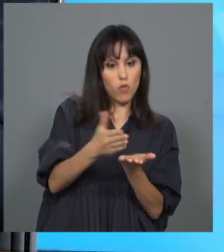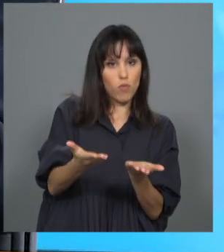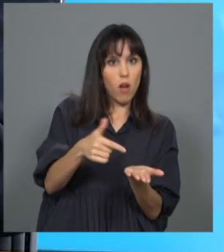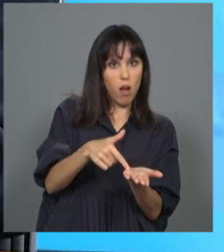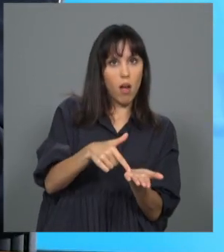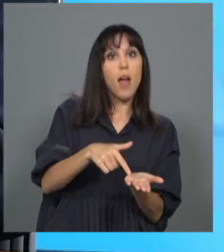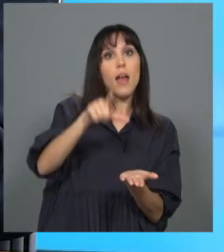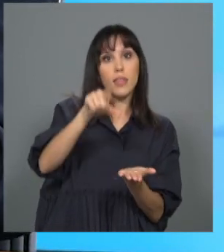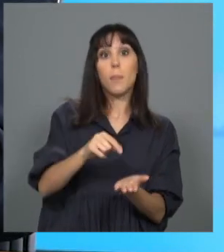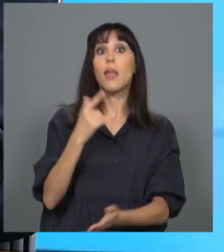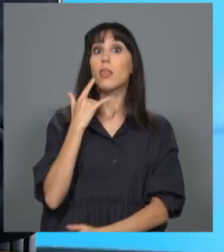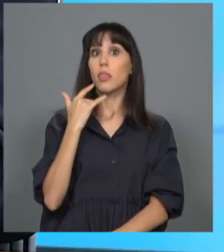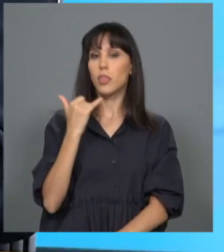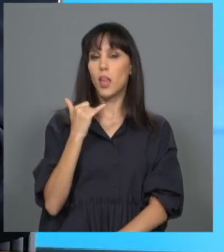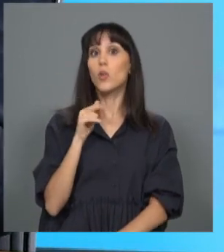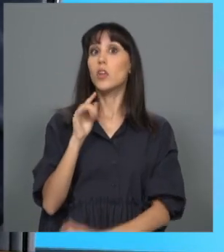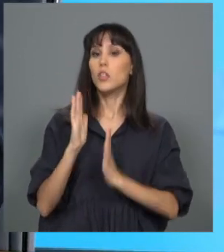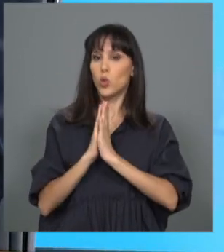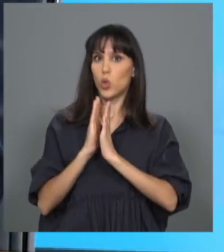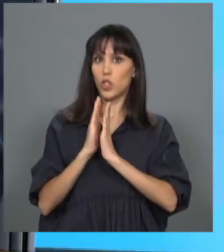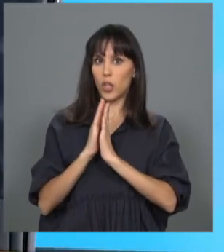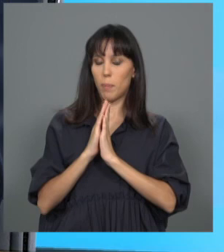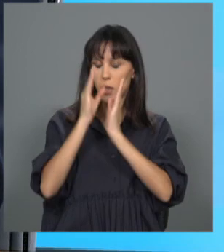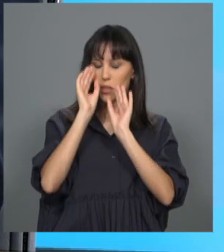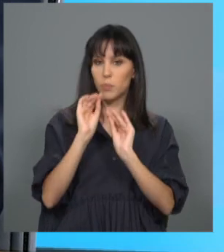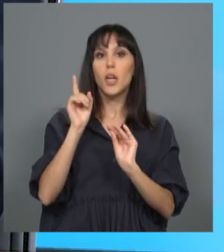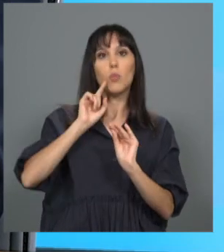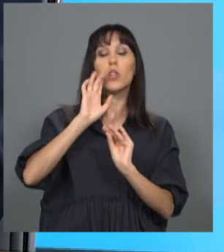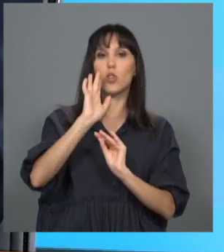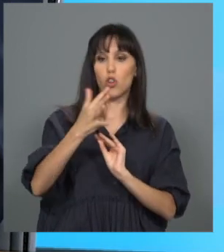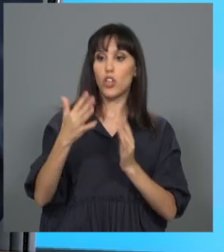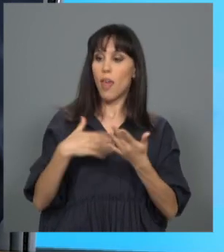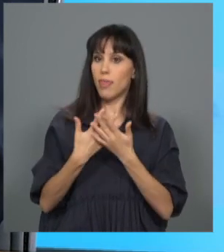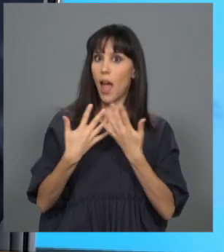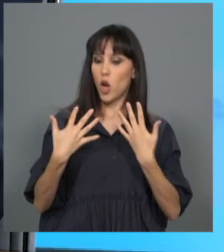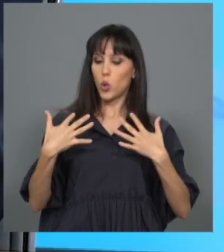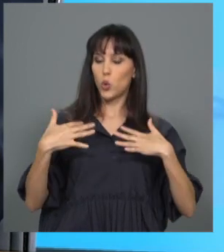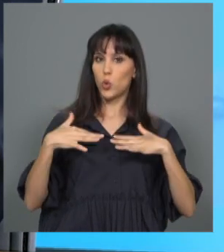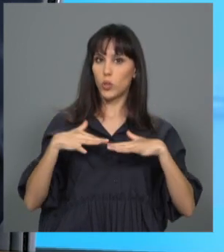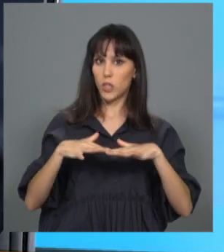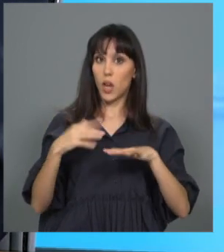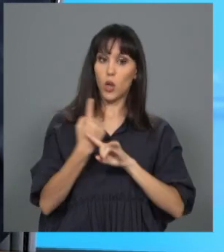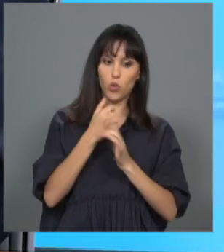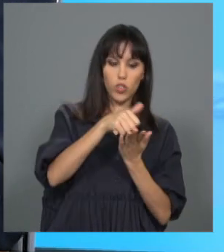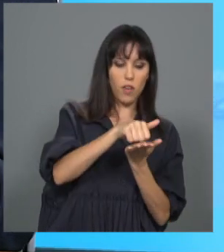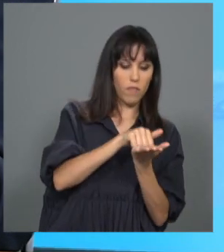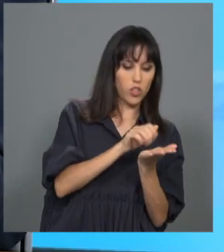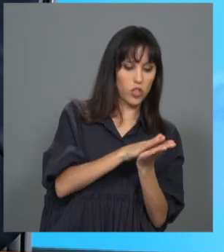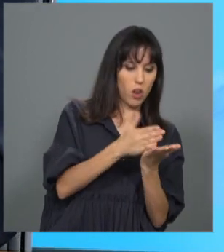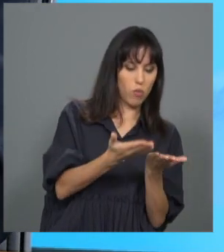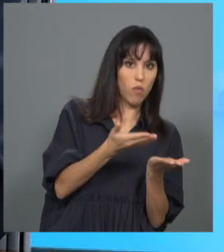procuram, e isto teologicamente é muito importante, procuram cruzar as cenas do evangelho